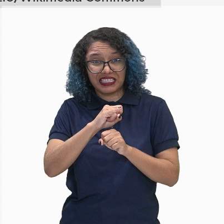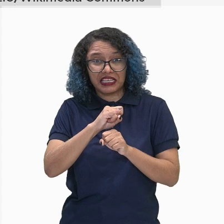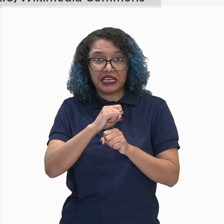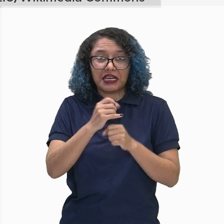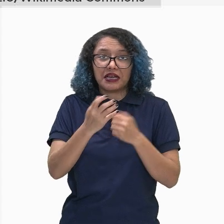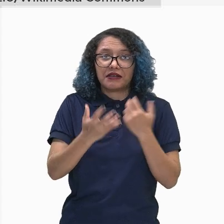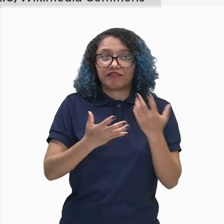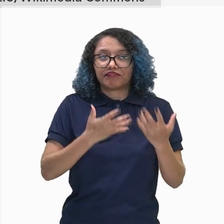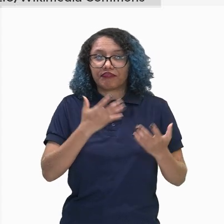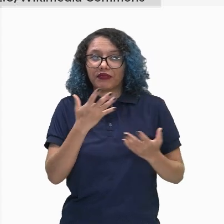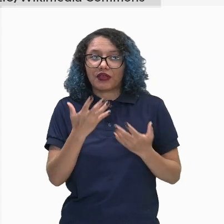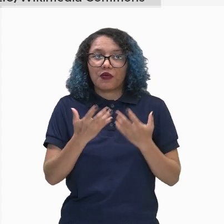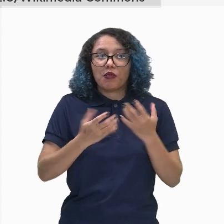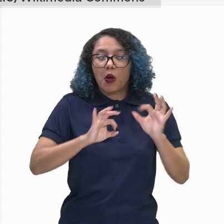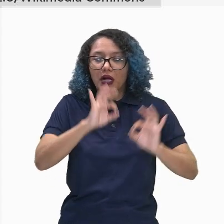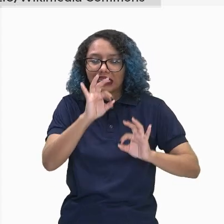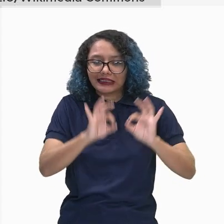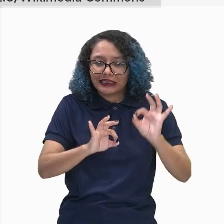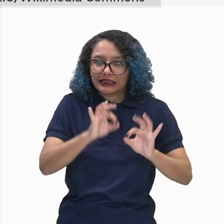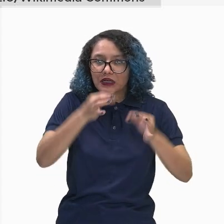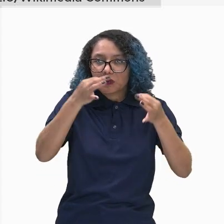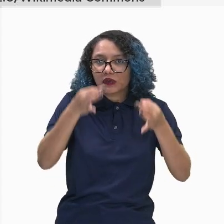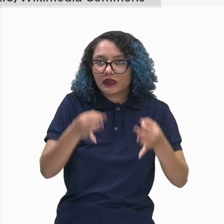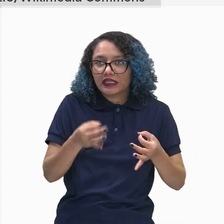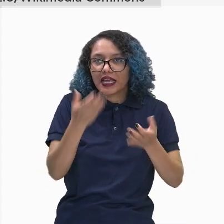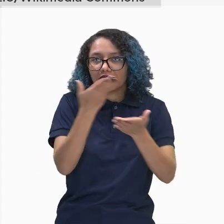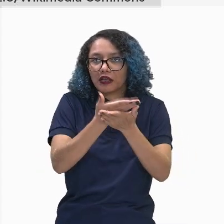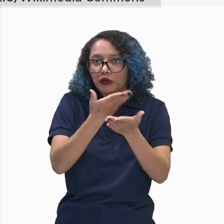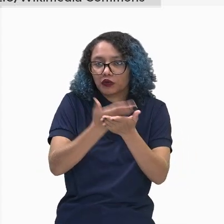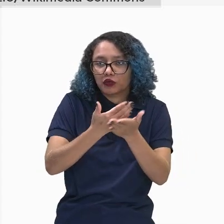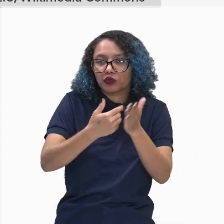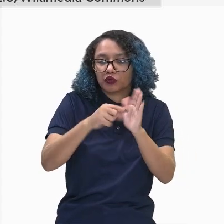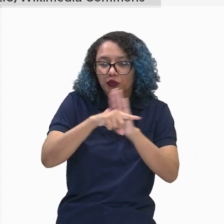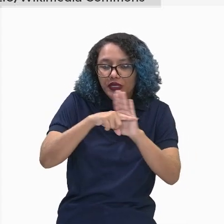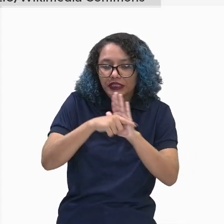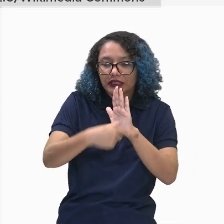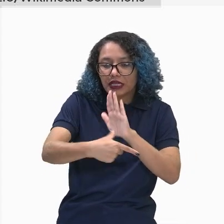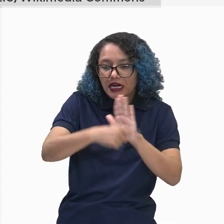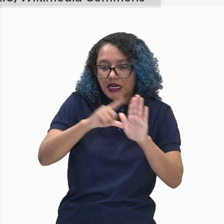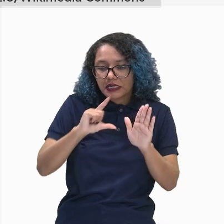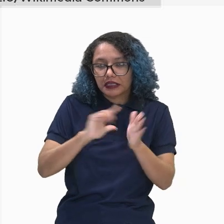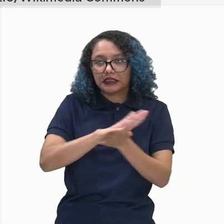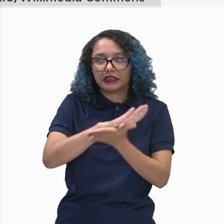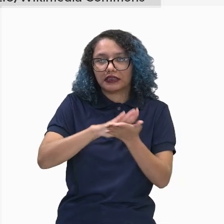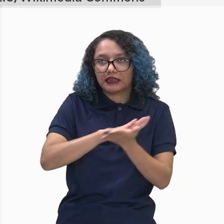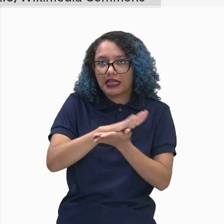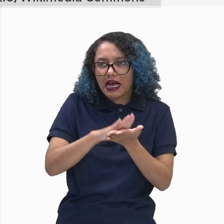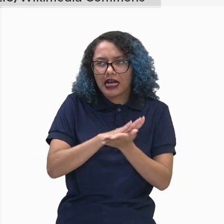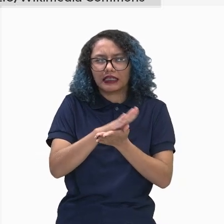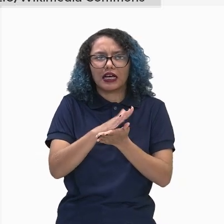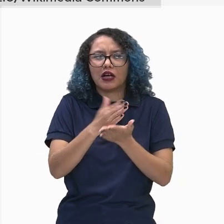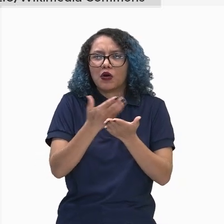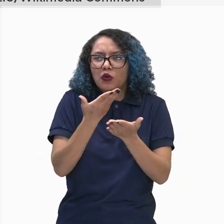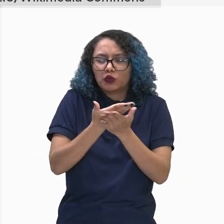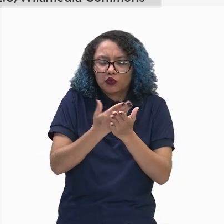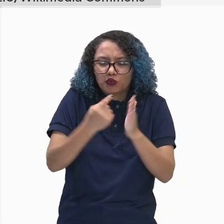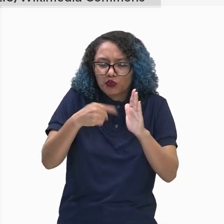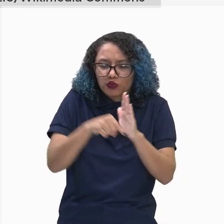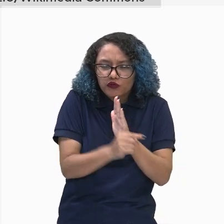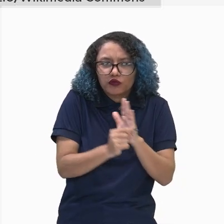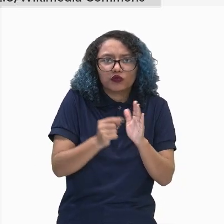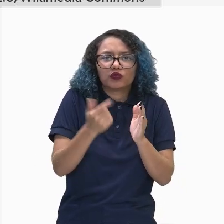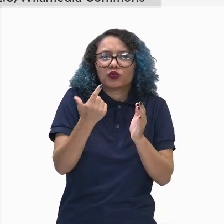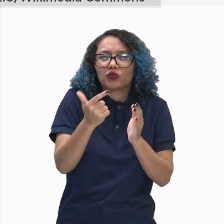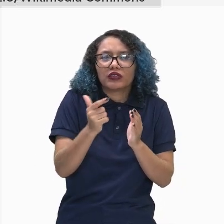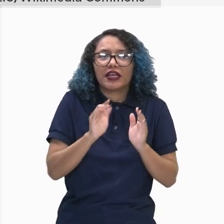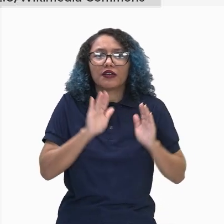não ordenada, né, sem um estudo prévio, sem ali uma realização mais profunda dos impactos, né,